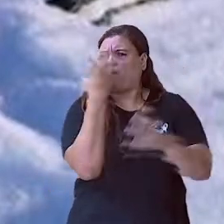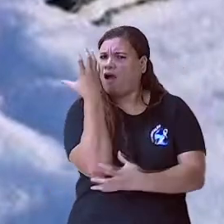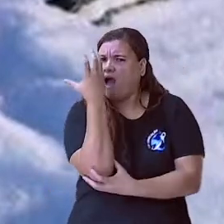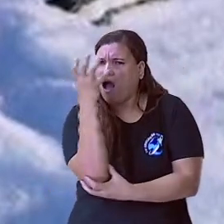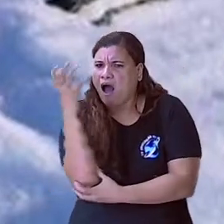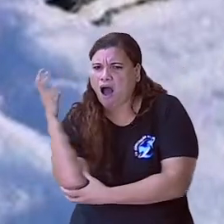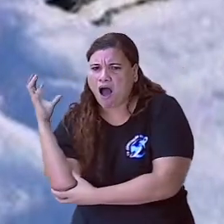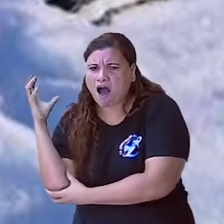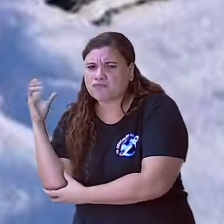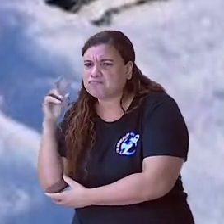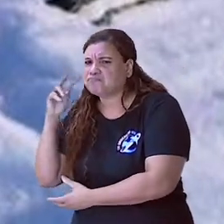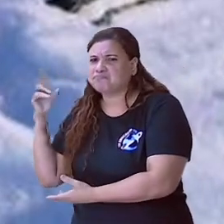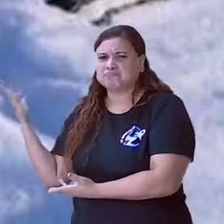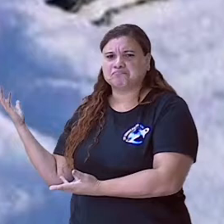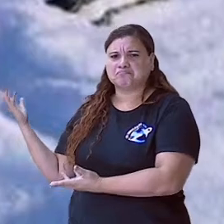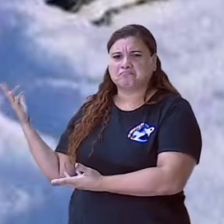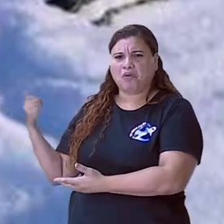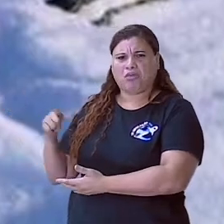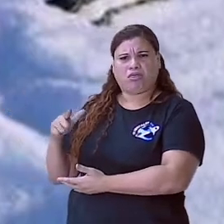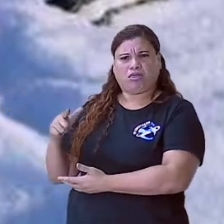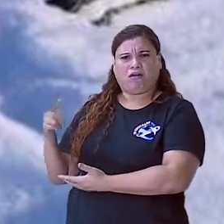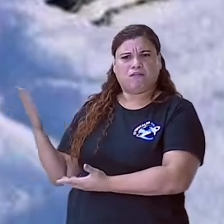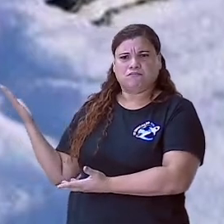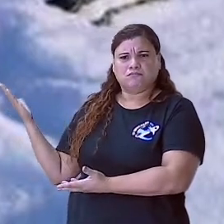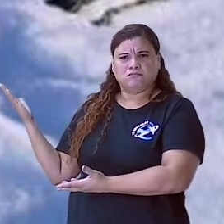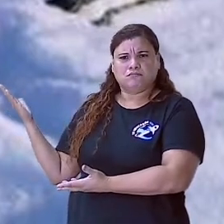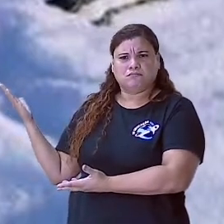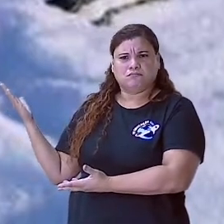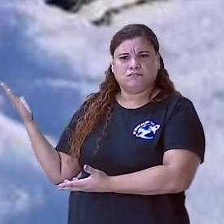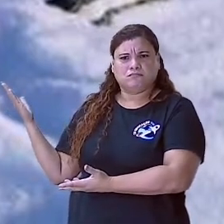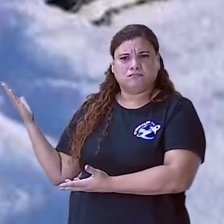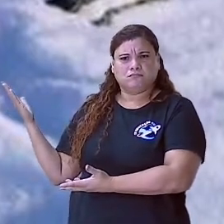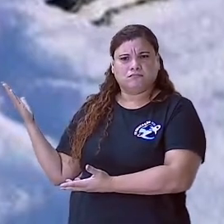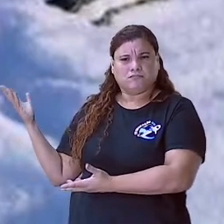ano de 3 a 4 semanas.